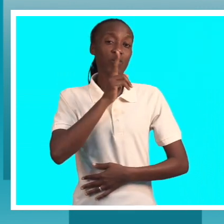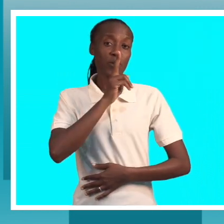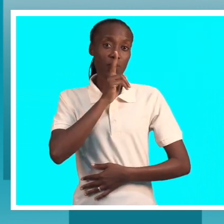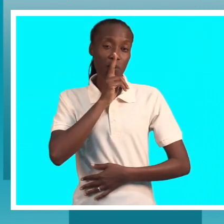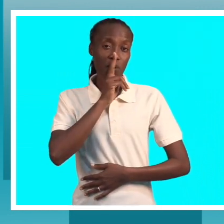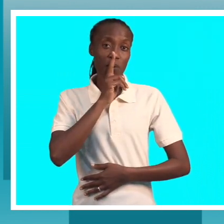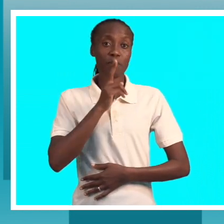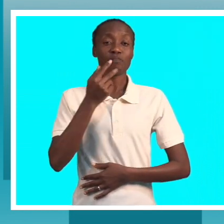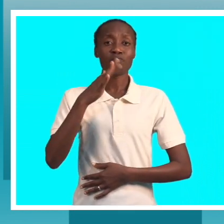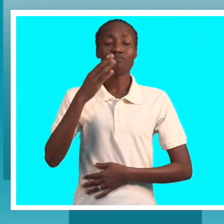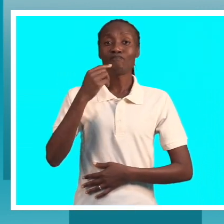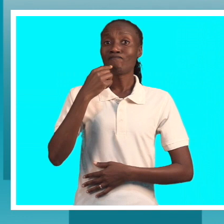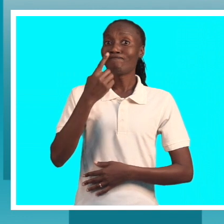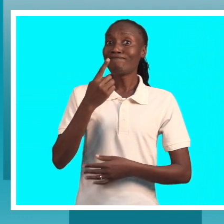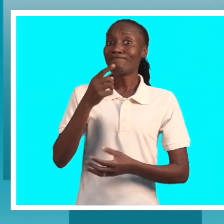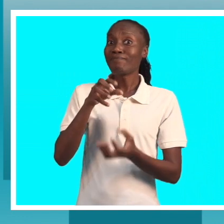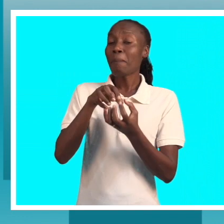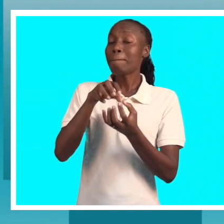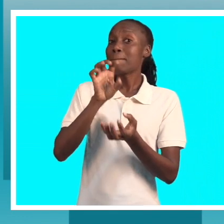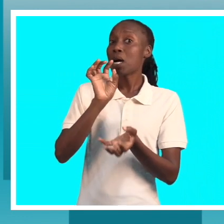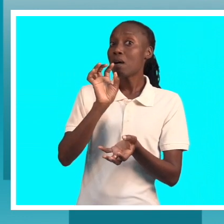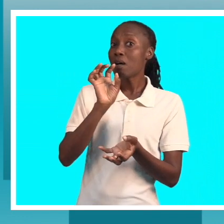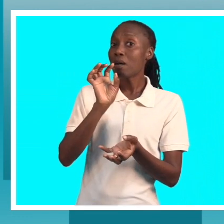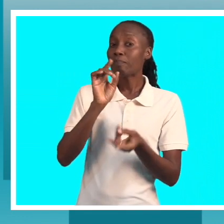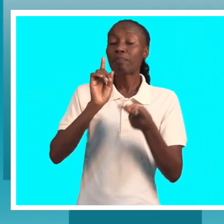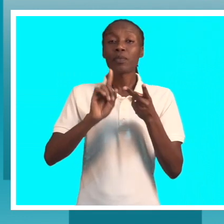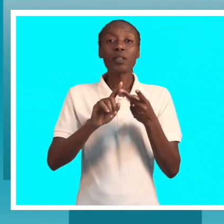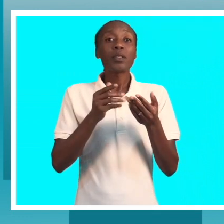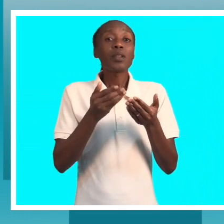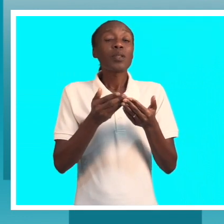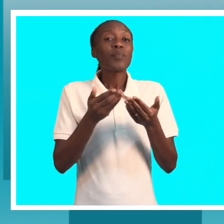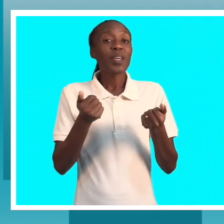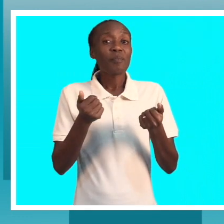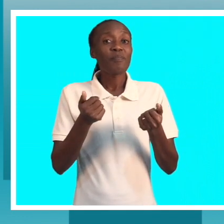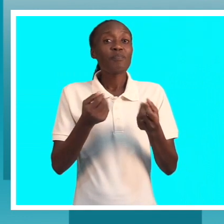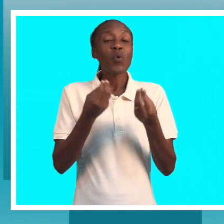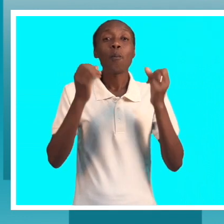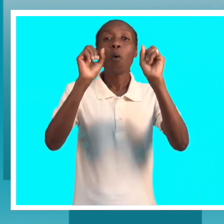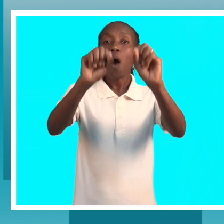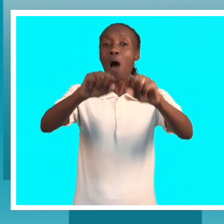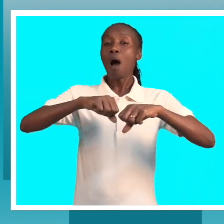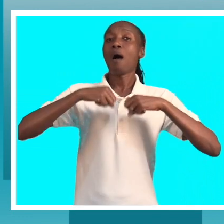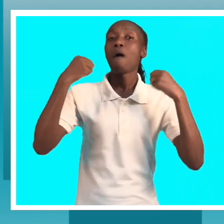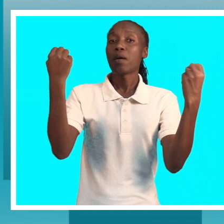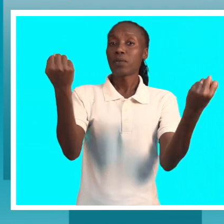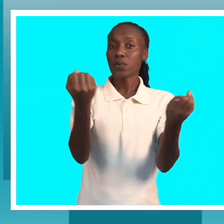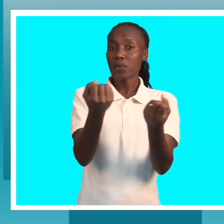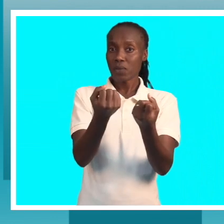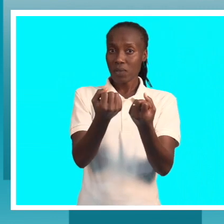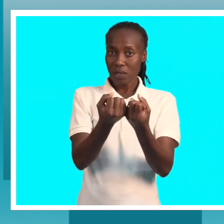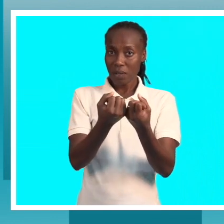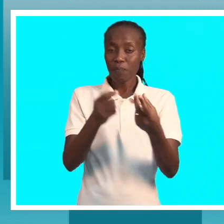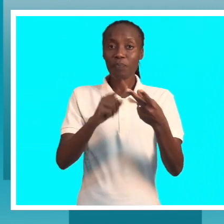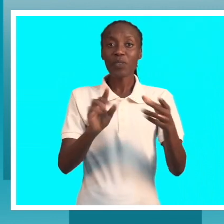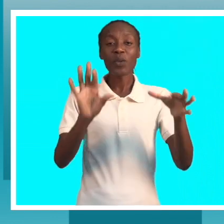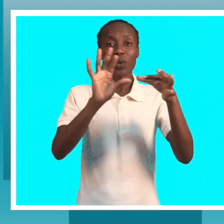que fiquei surpreendida pela organização e a coordenação com a Media Lab e